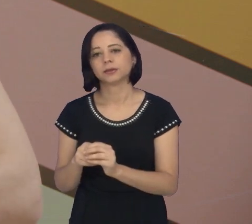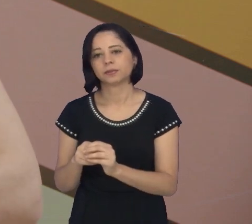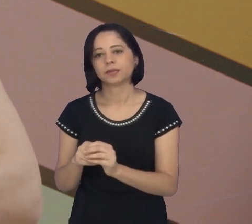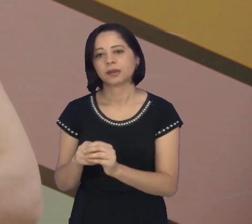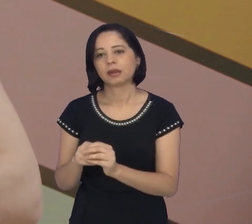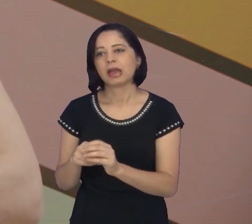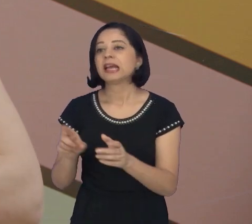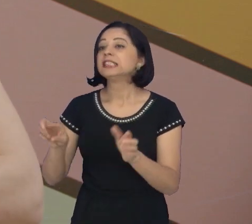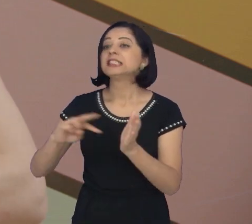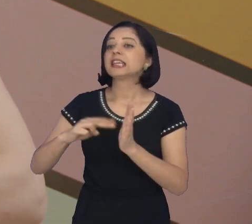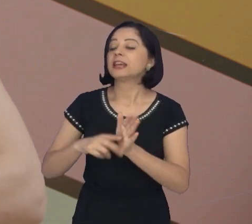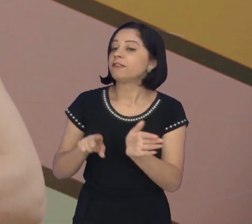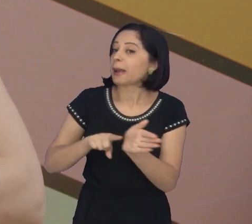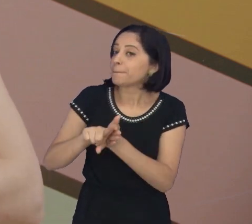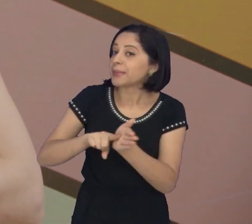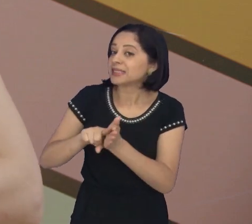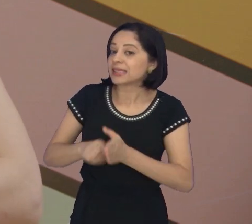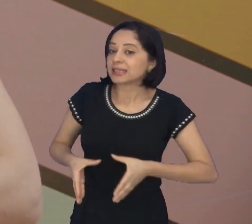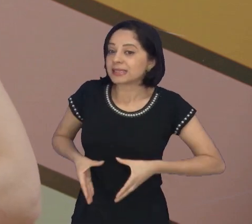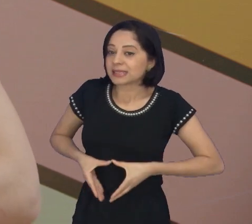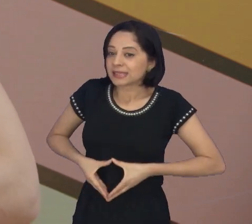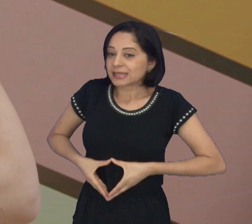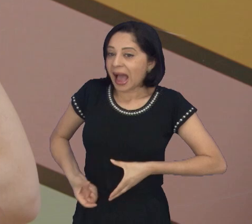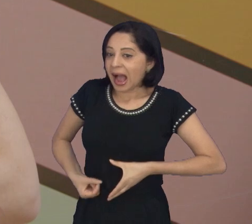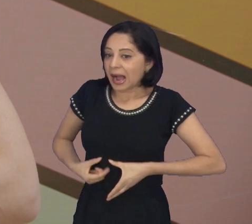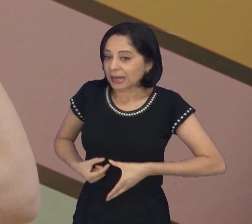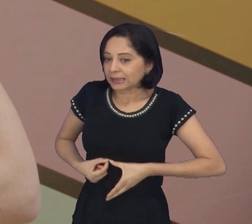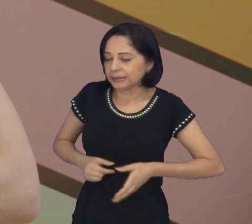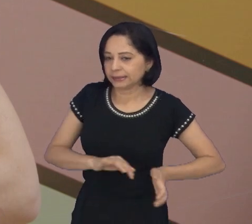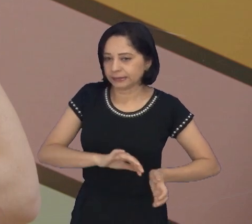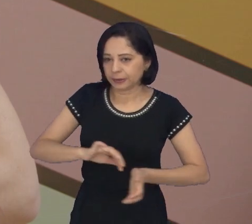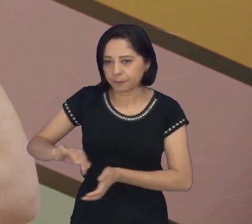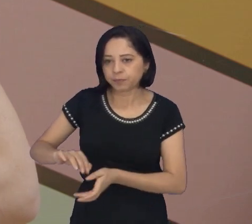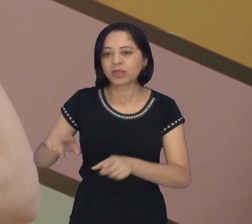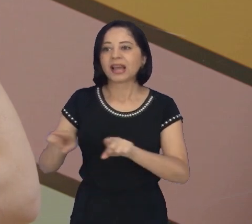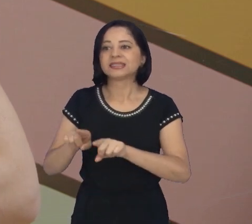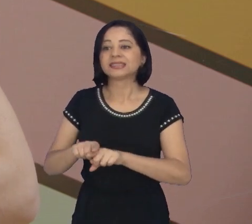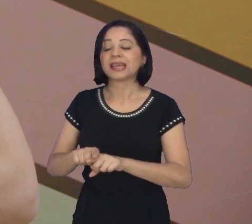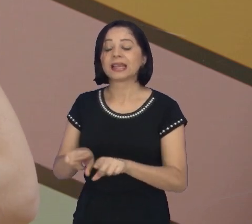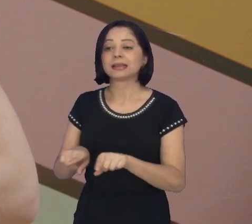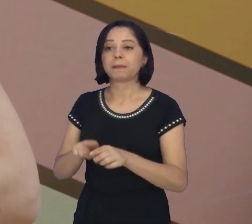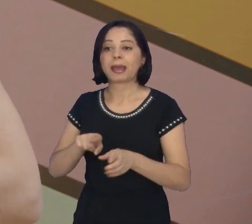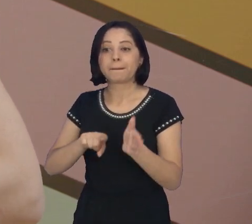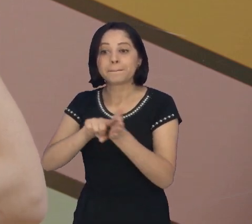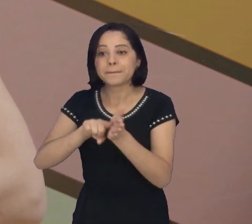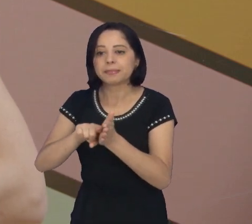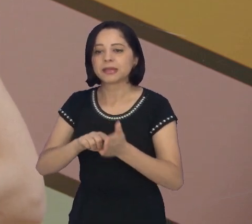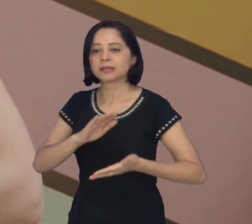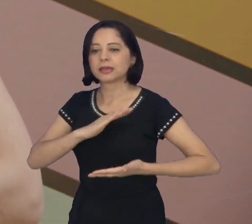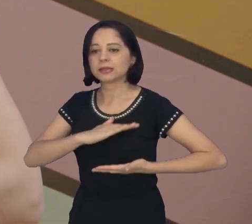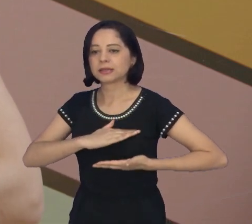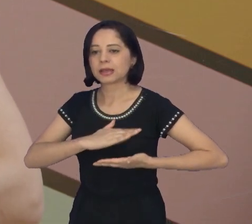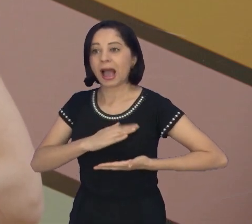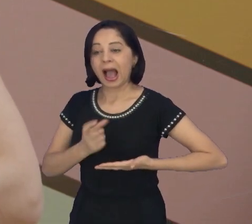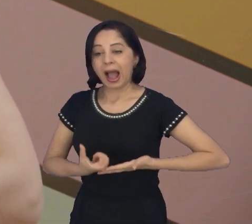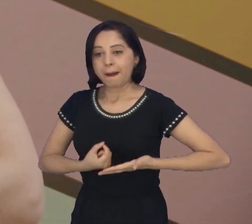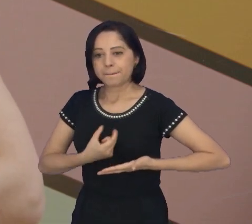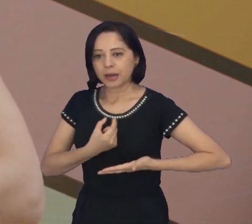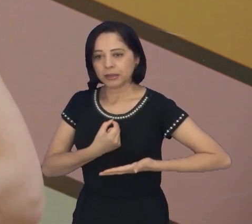do câncer de colo de útero. Temos então também o rastreamento do câncer de mama, que no SUS é